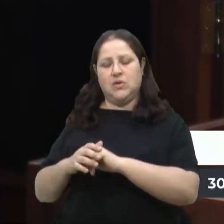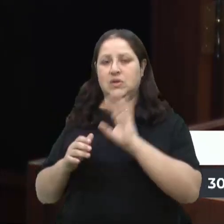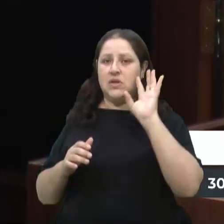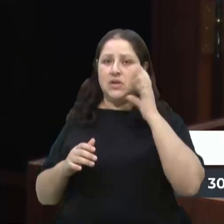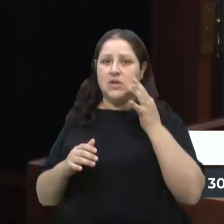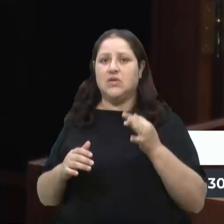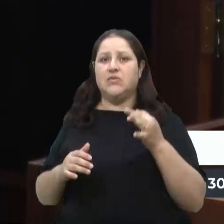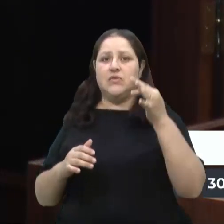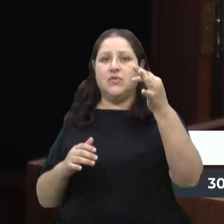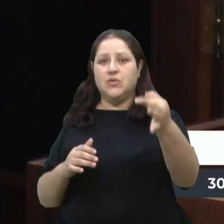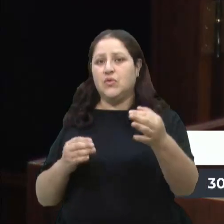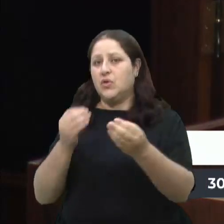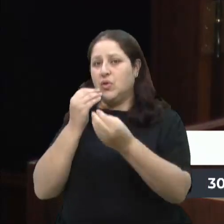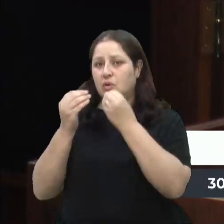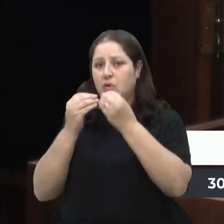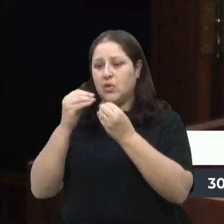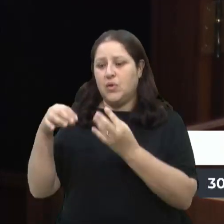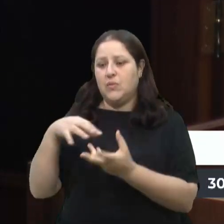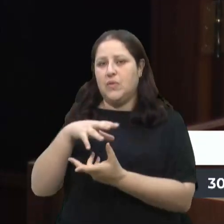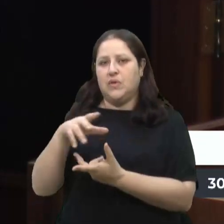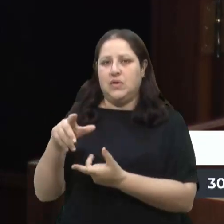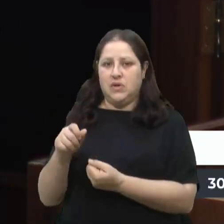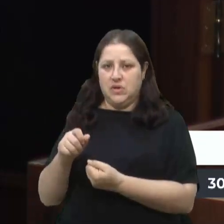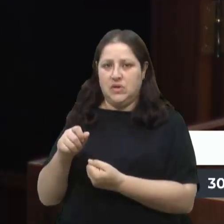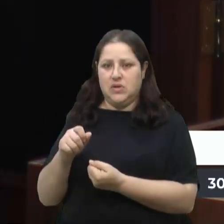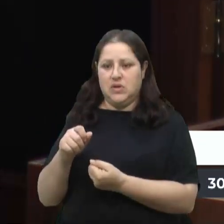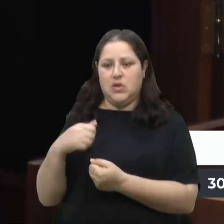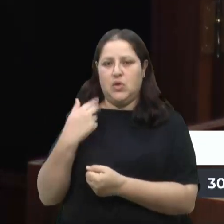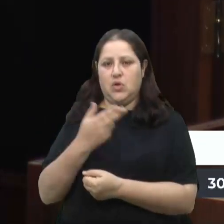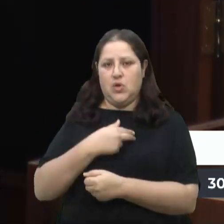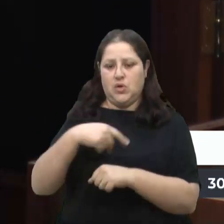do nosso planeta, do nosso país,